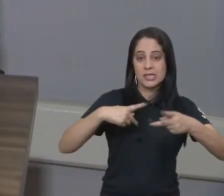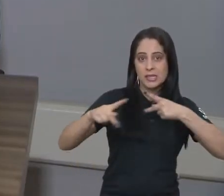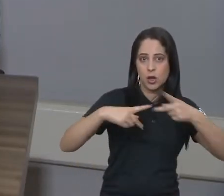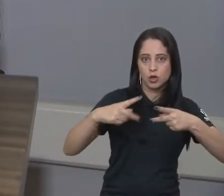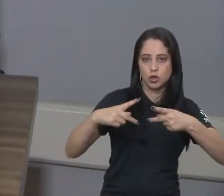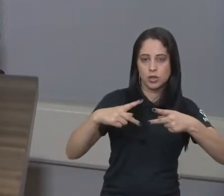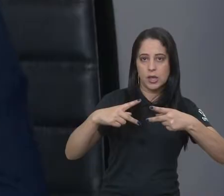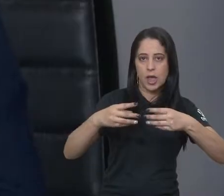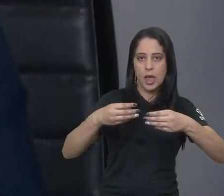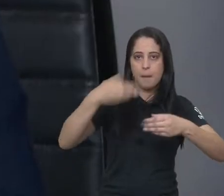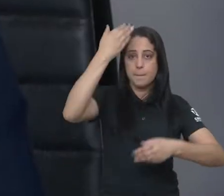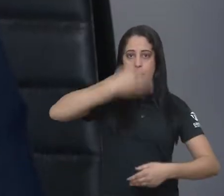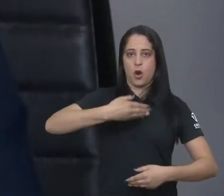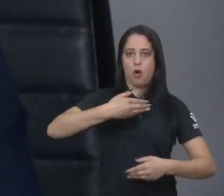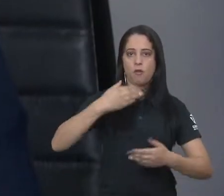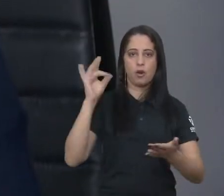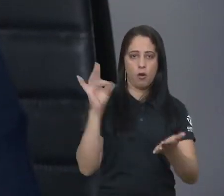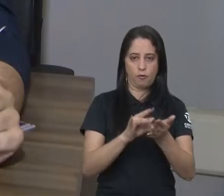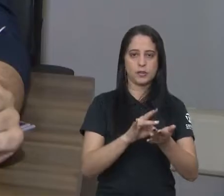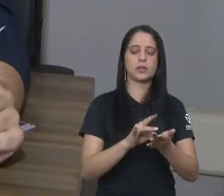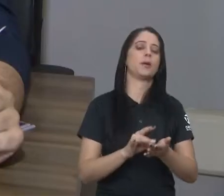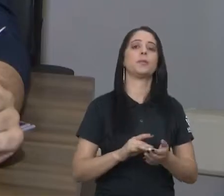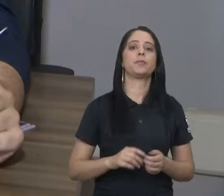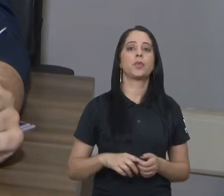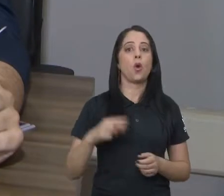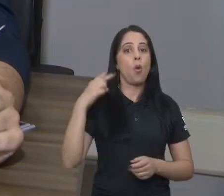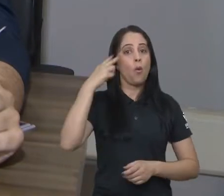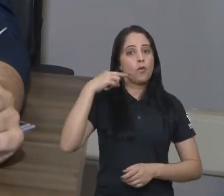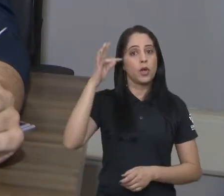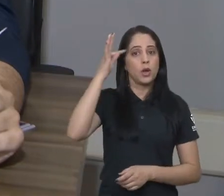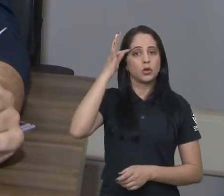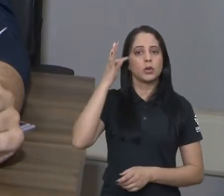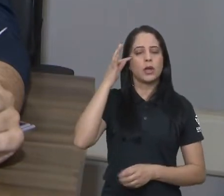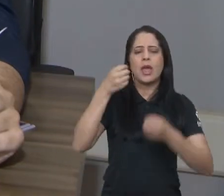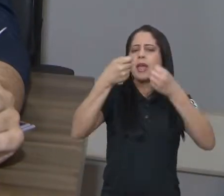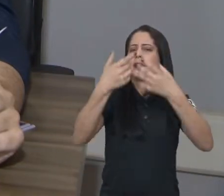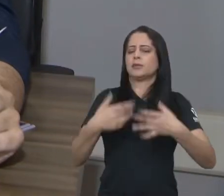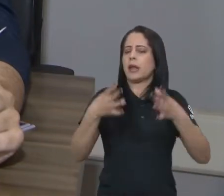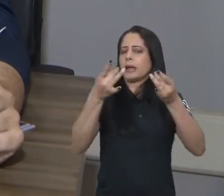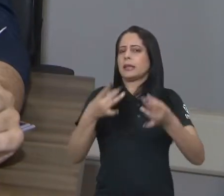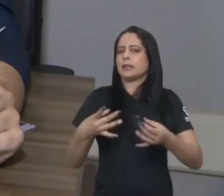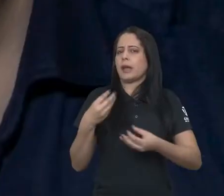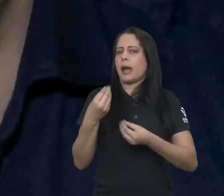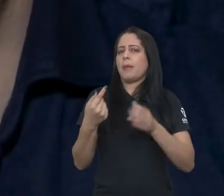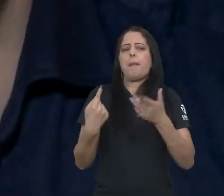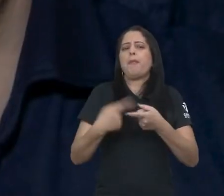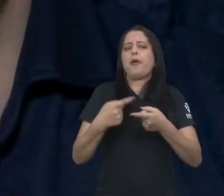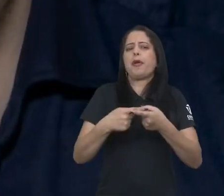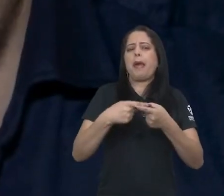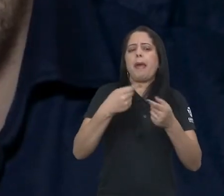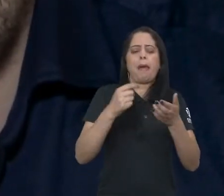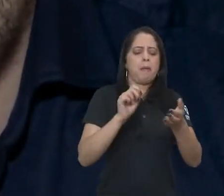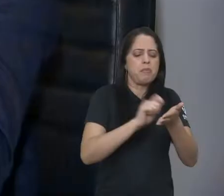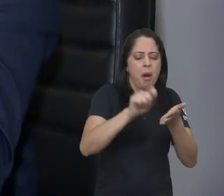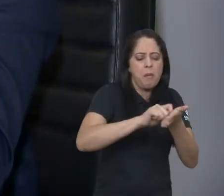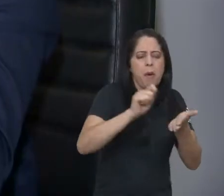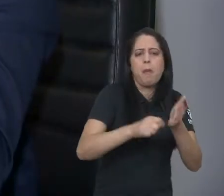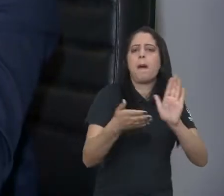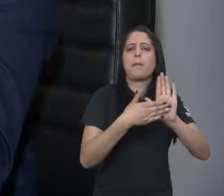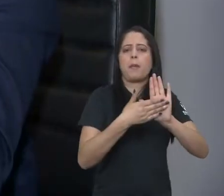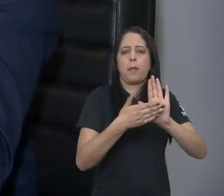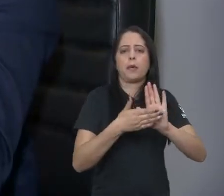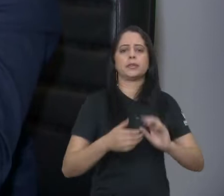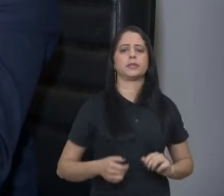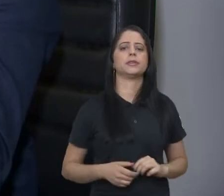José Transparente. Autor do projeto, o vereador Tomás Henrique explica o que motivou a apresentar a proposta. Então,